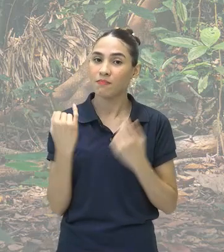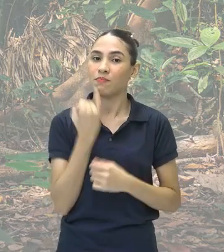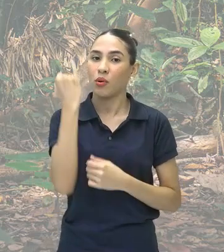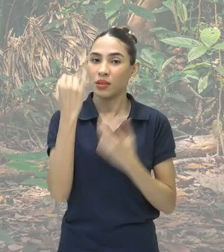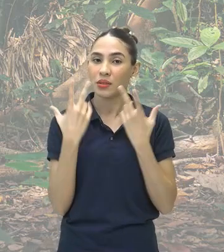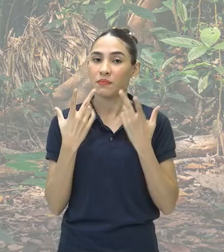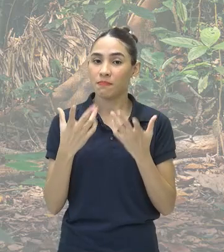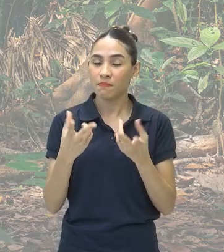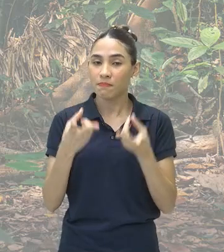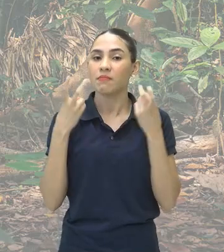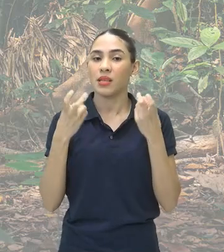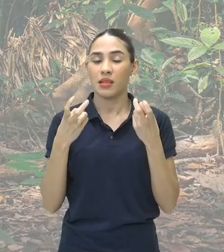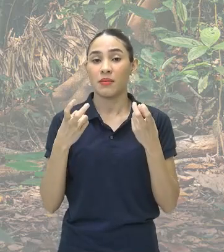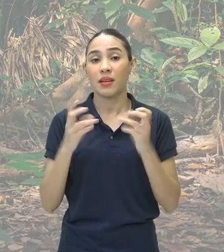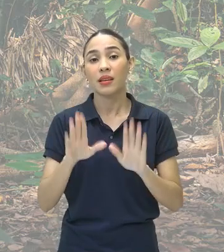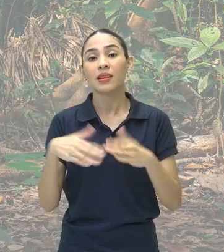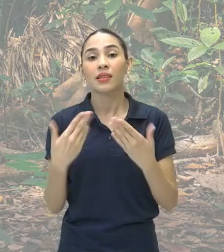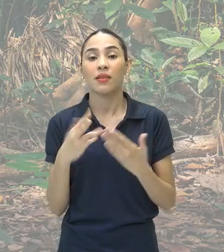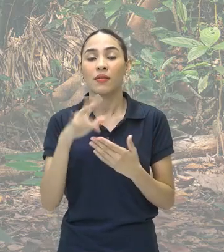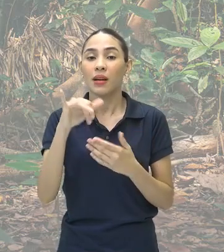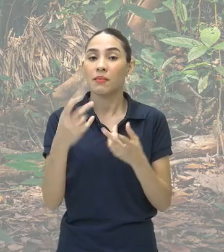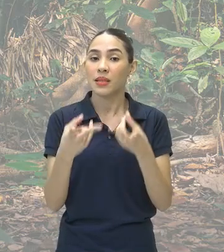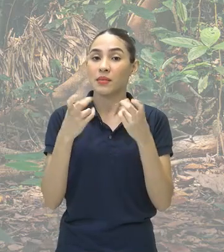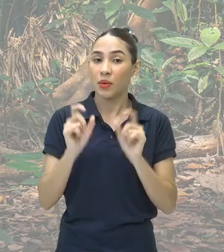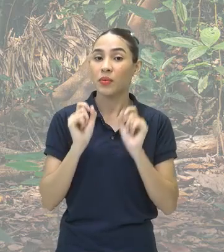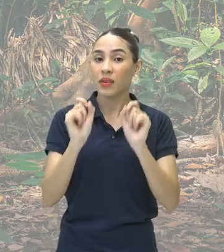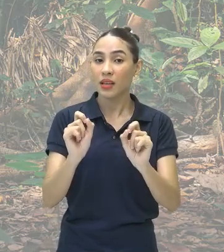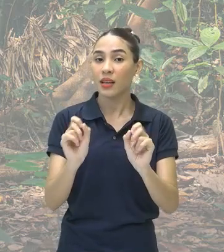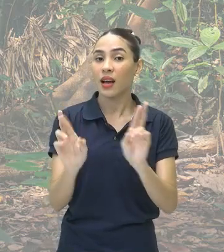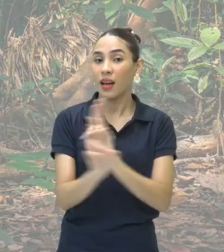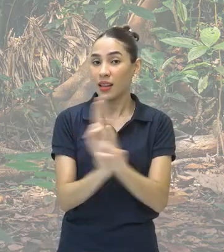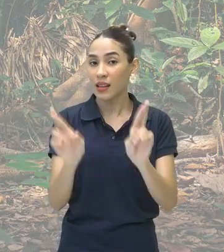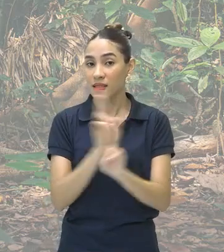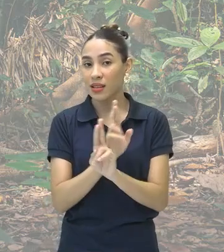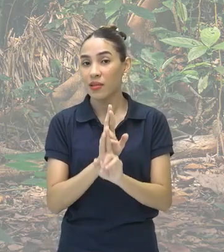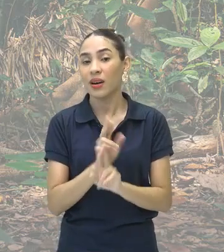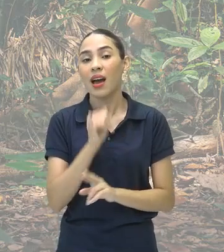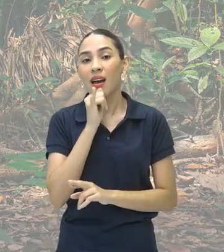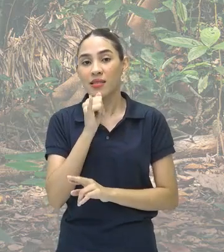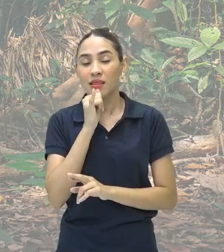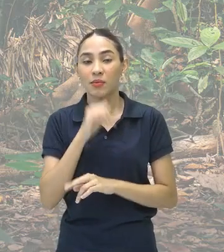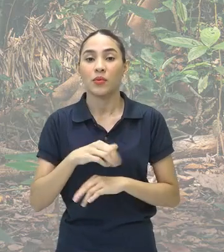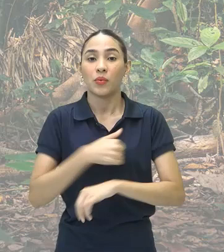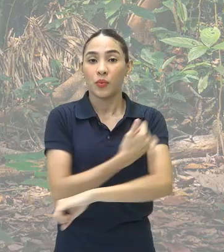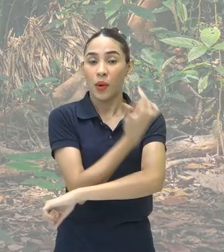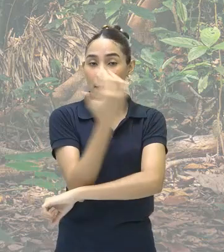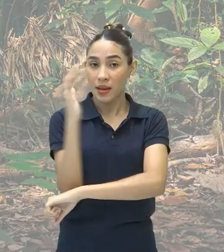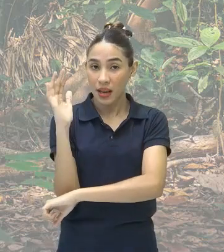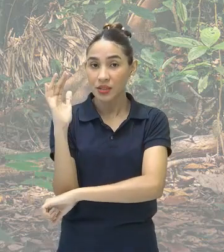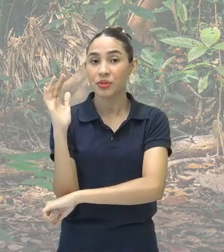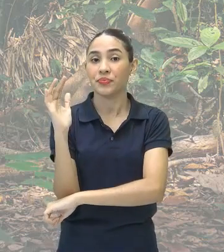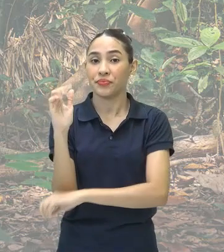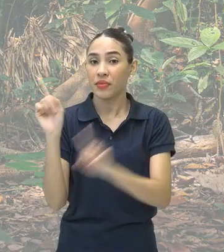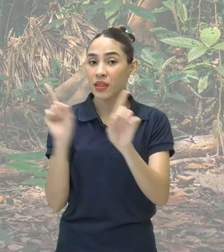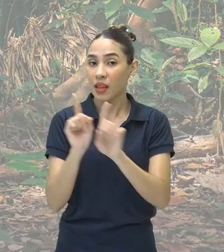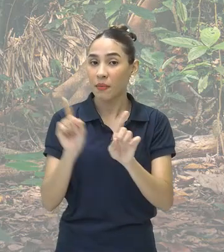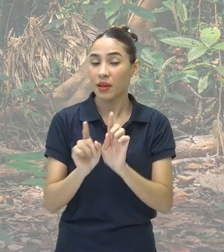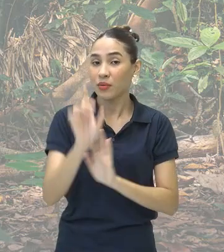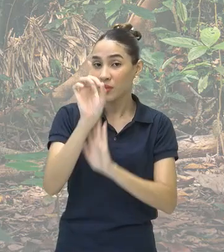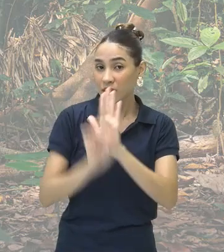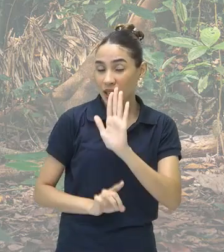tá? Então, assim, o que é que a gente vai perceber? Que a relação entre o meio ambiente e os